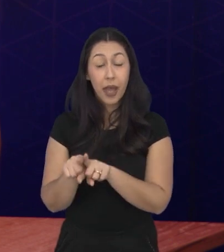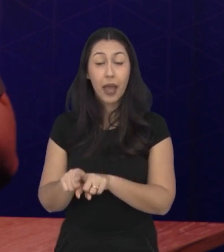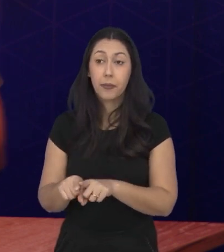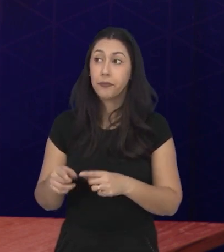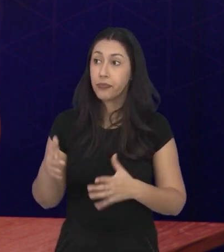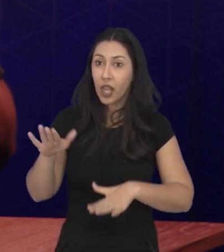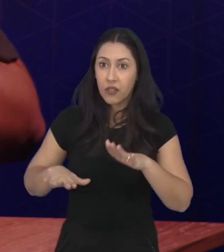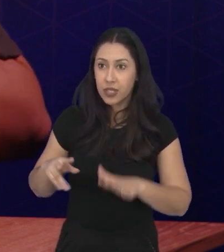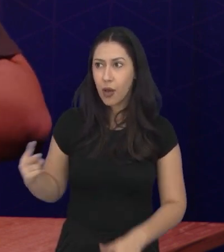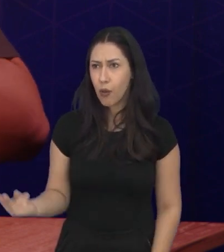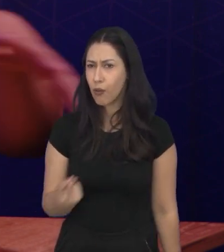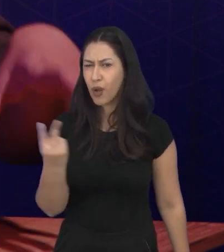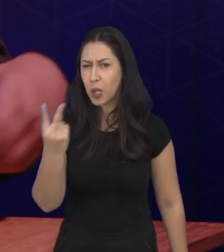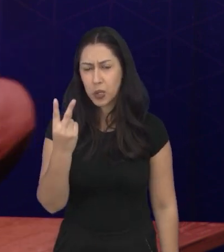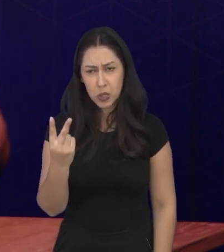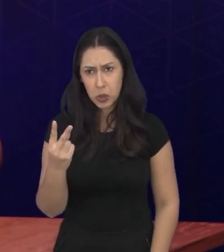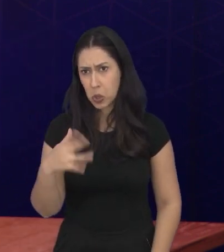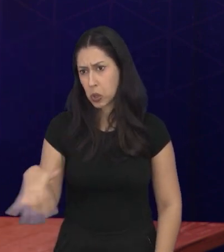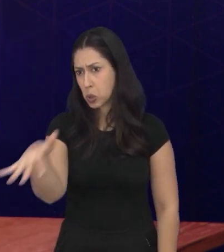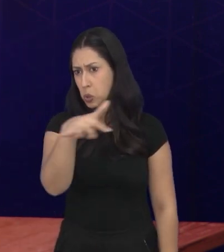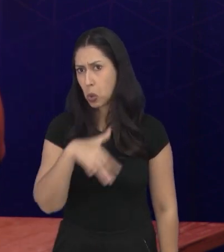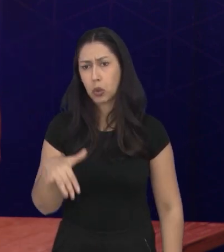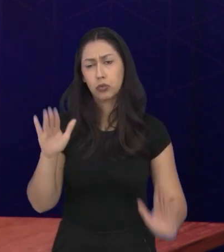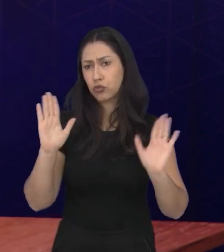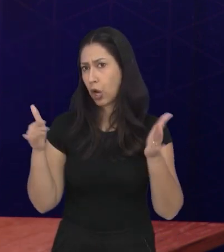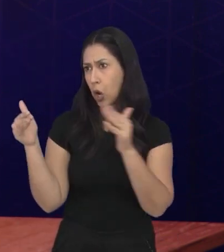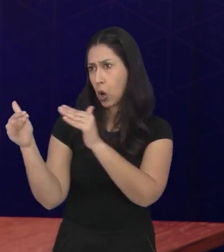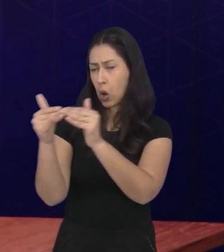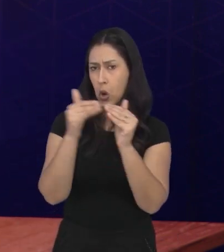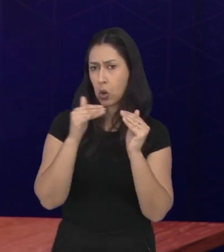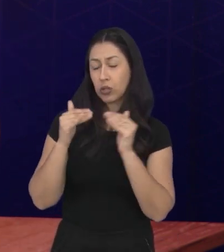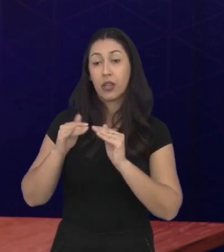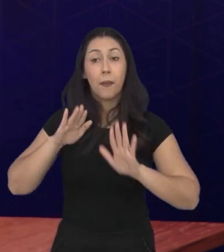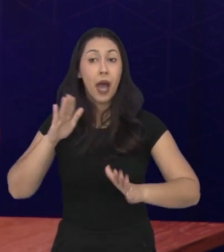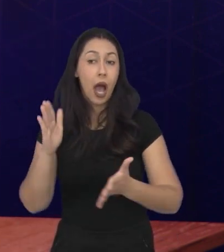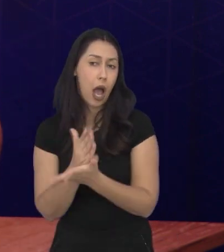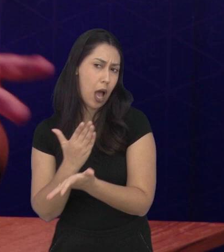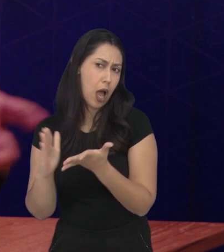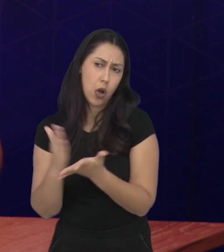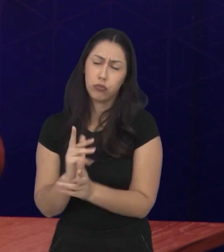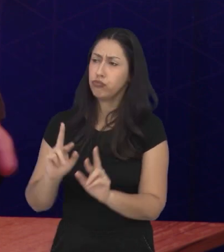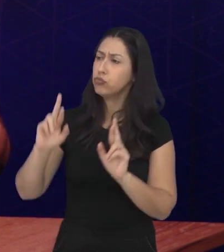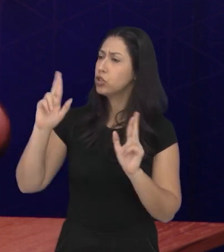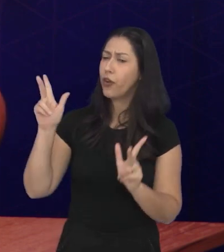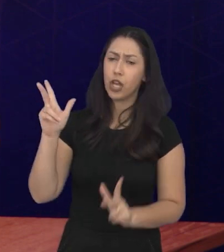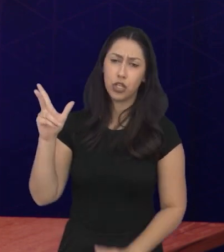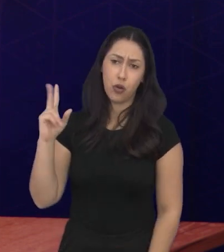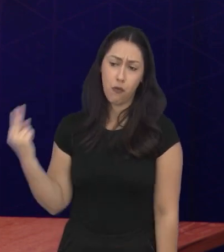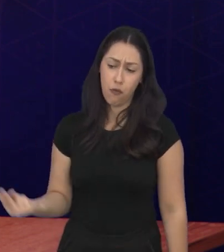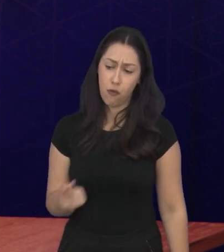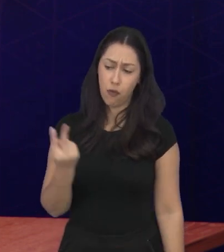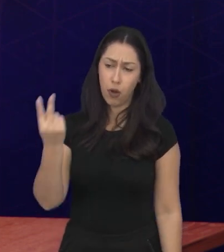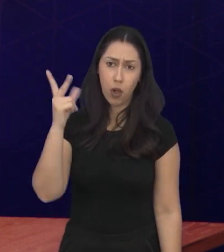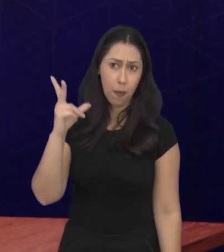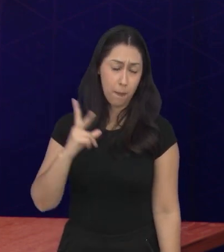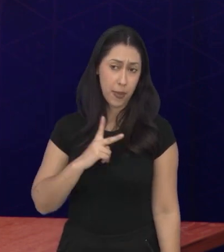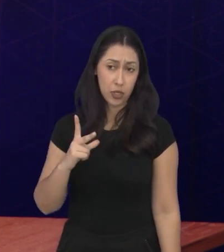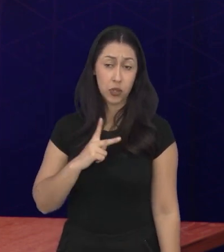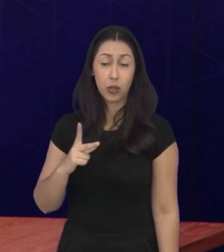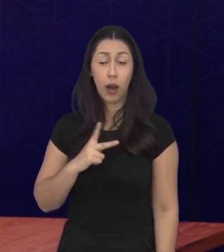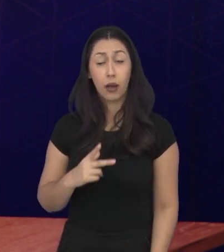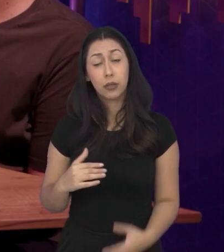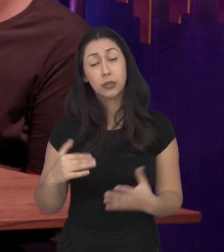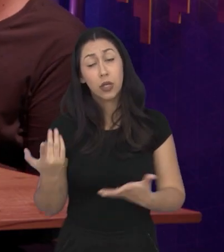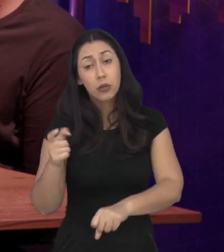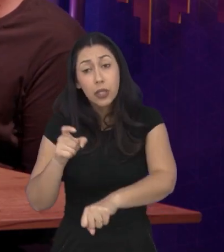que são meio que universais, que são quase que obrigatórios, evidentemente, mas tem uns que, né, particulares que cada um tem o seu.